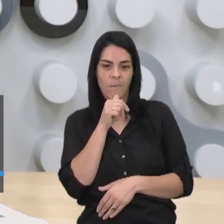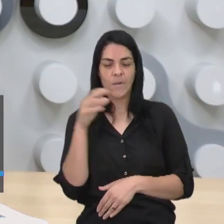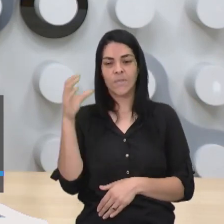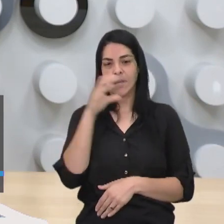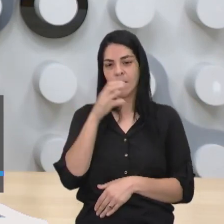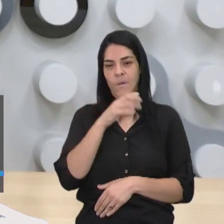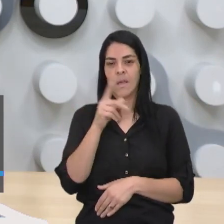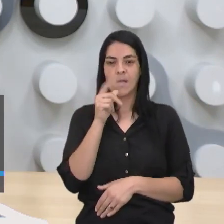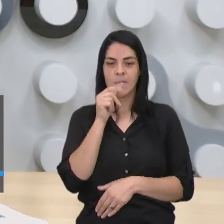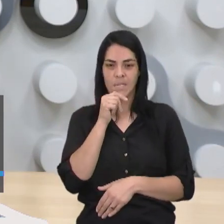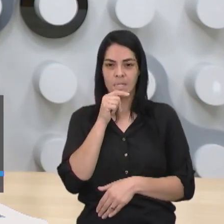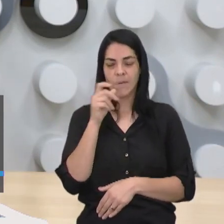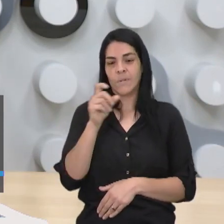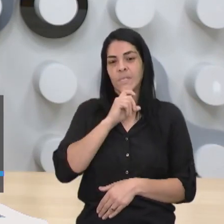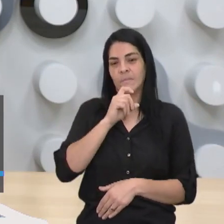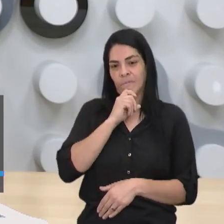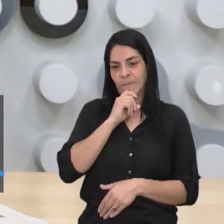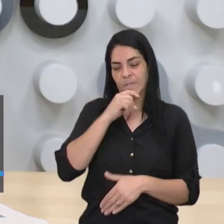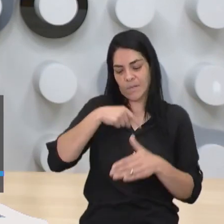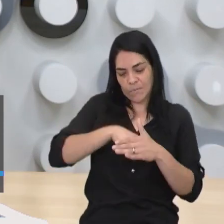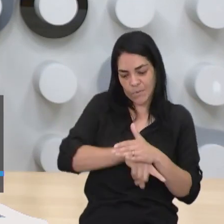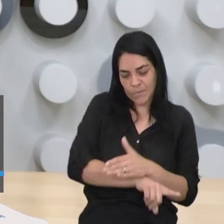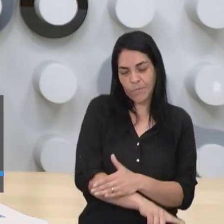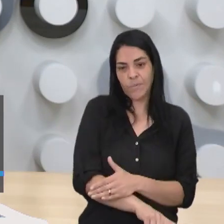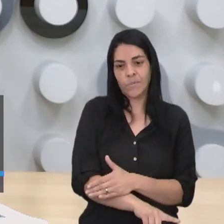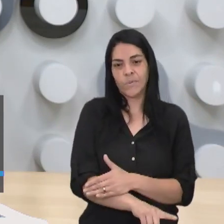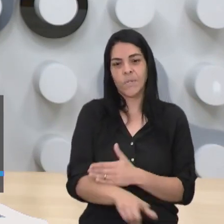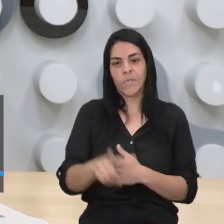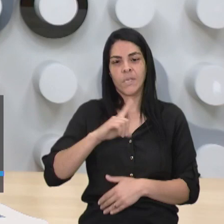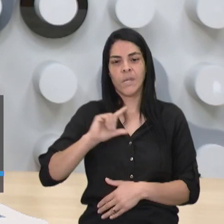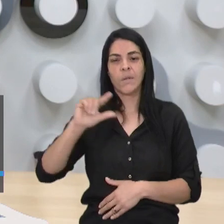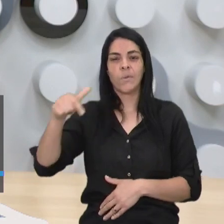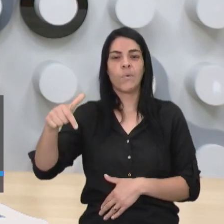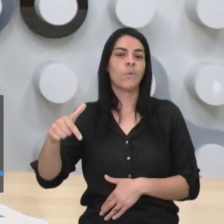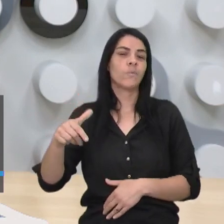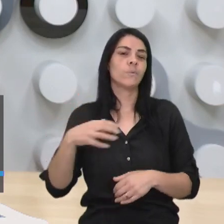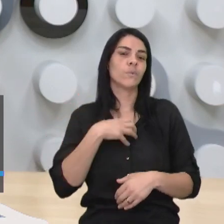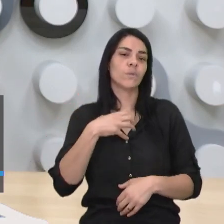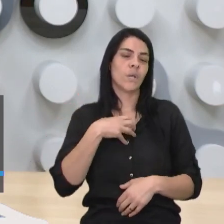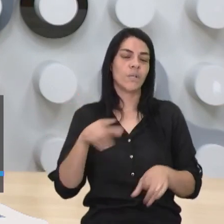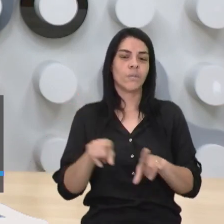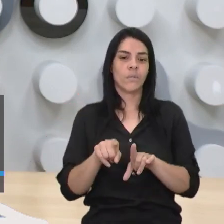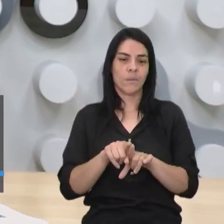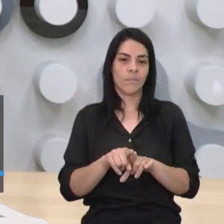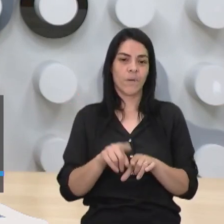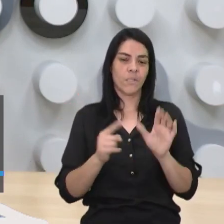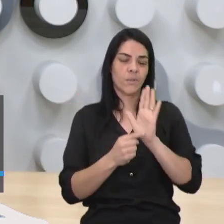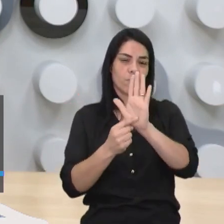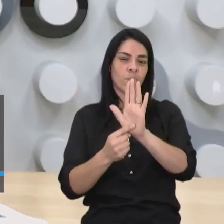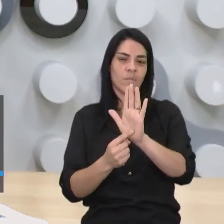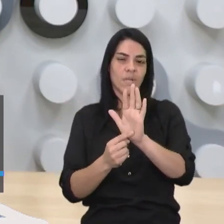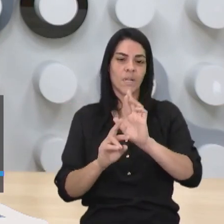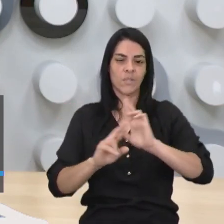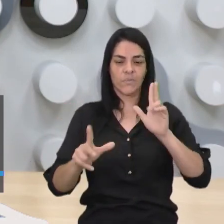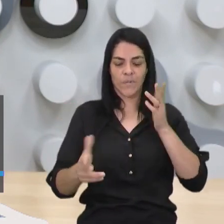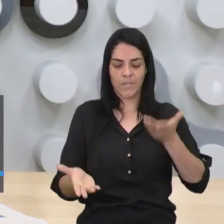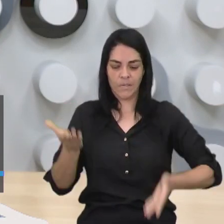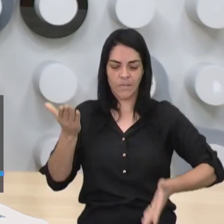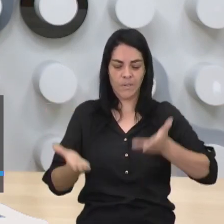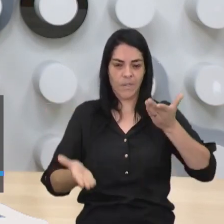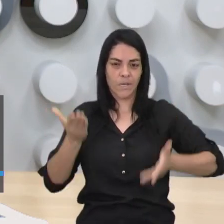quentes e as águas frias que ficam mais profundas. E tem outras formas de demonstrar também essa diferença de temperatura